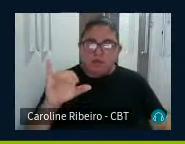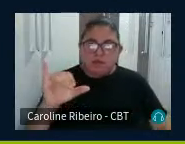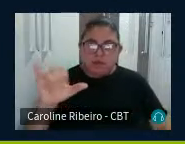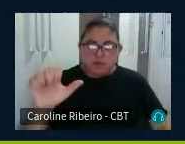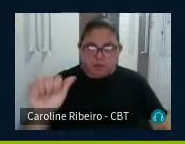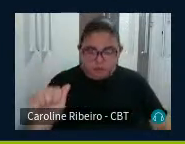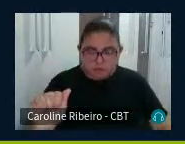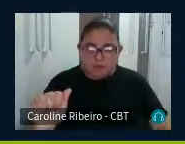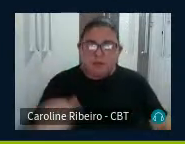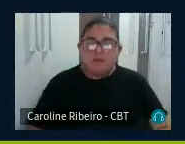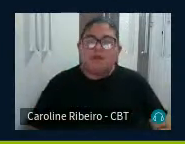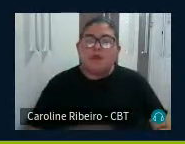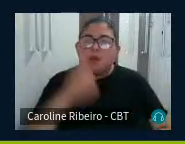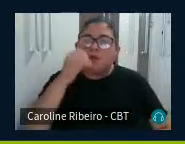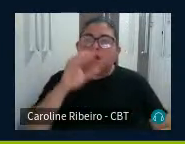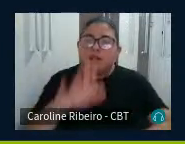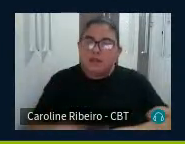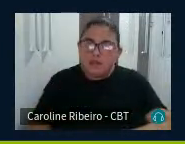todos.